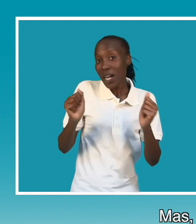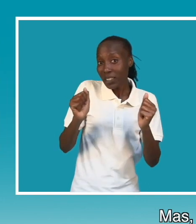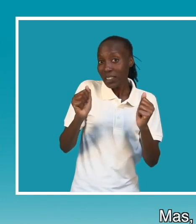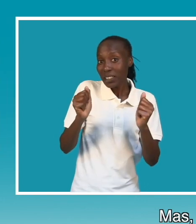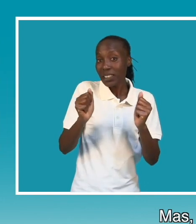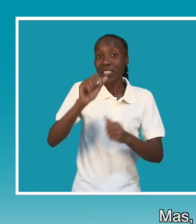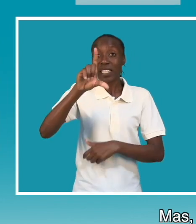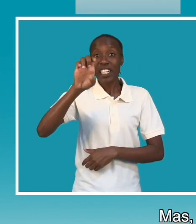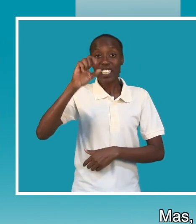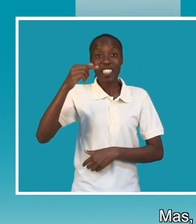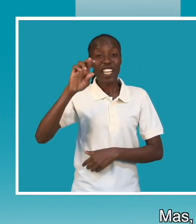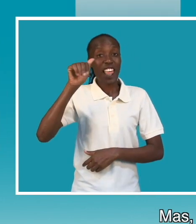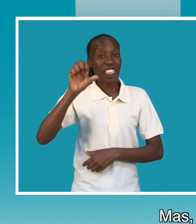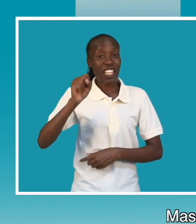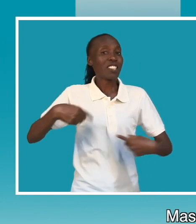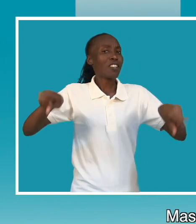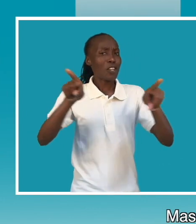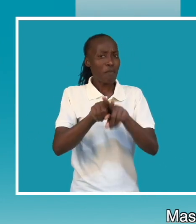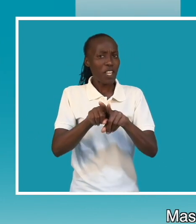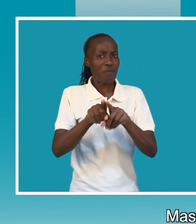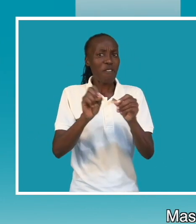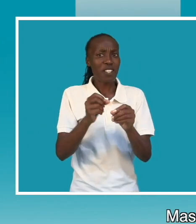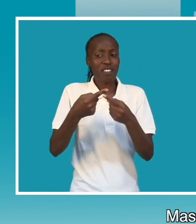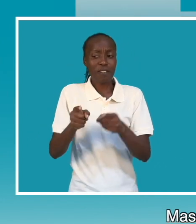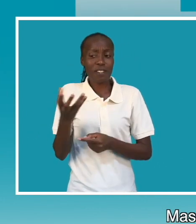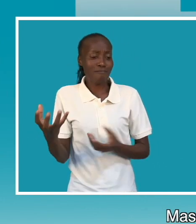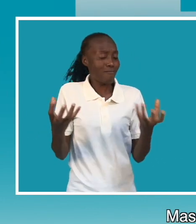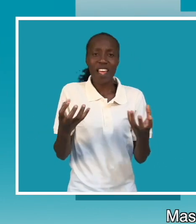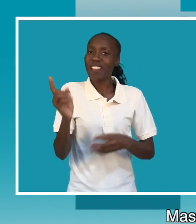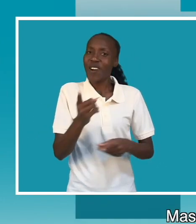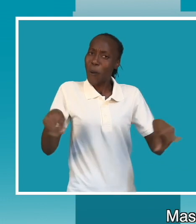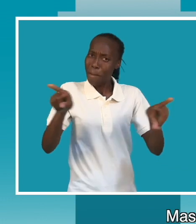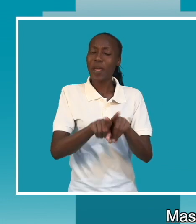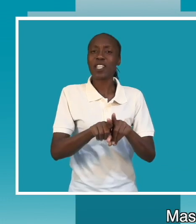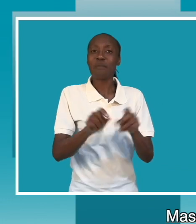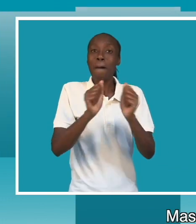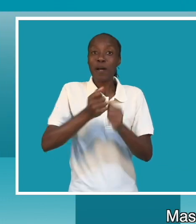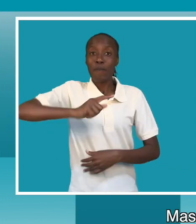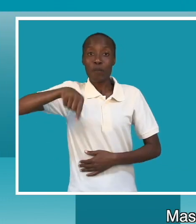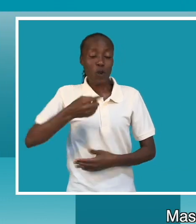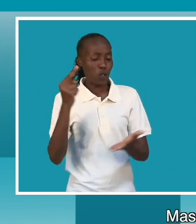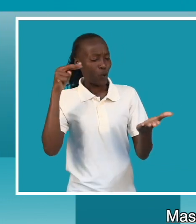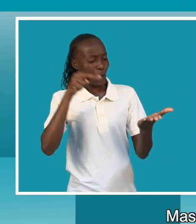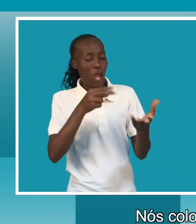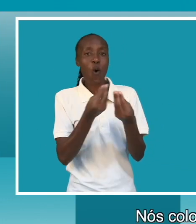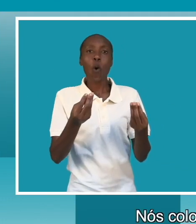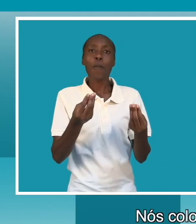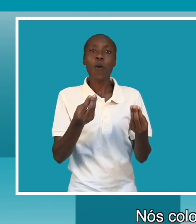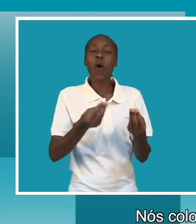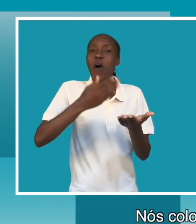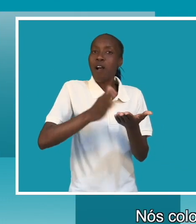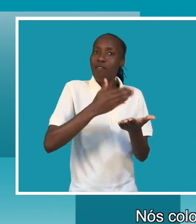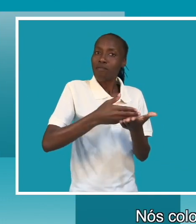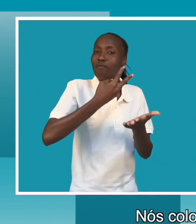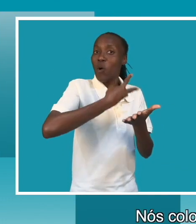letras são as mesmas, não tem nenhuma diferença. Saem as mesmas letras, mas nós olhamos isto como se fosse o nosso caderno, Nós